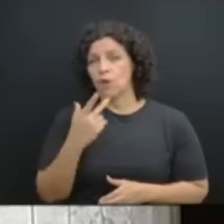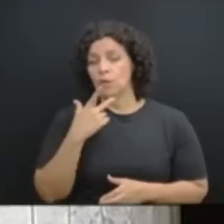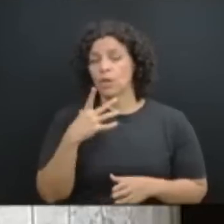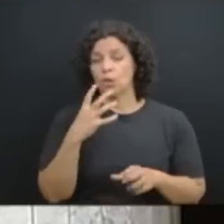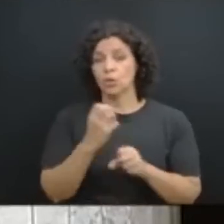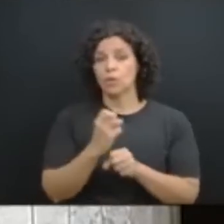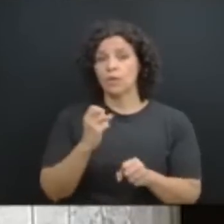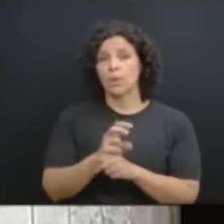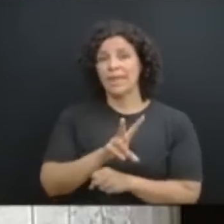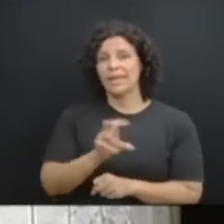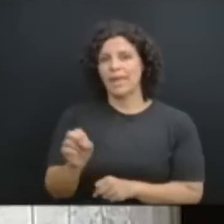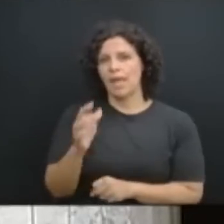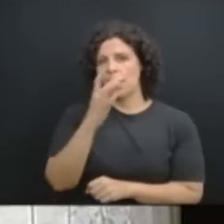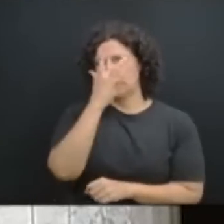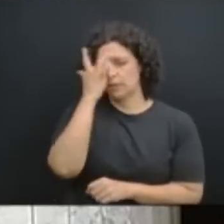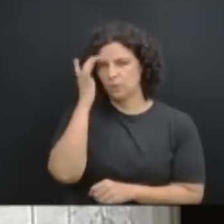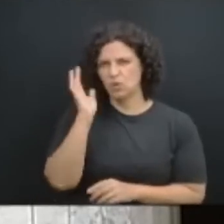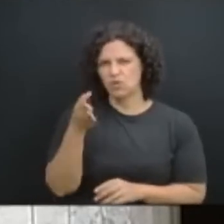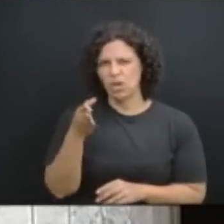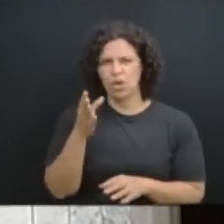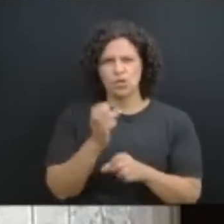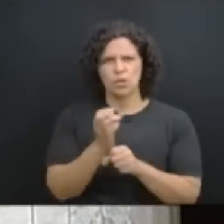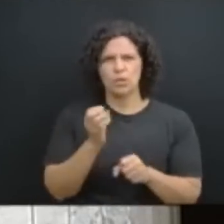quase 500 pessoas, para ser mais exato,